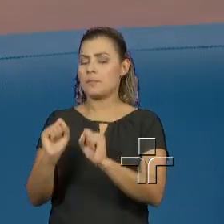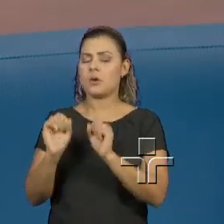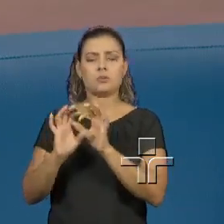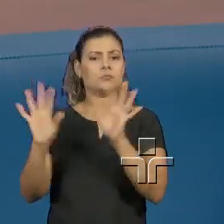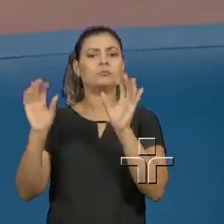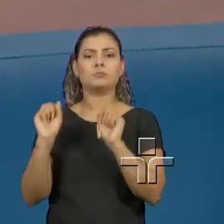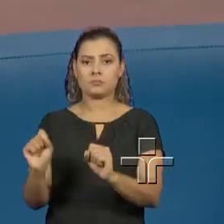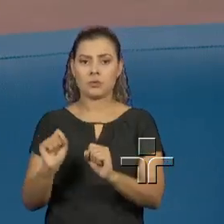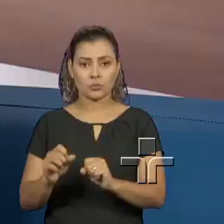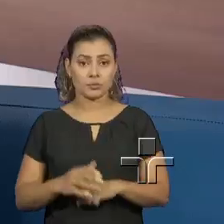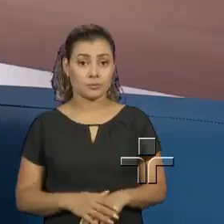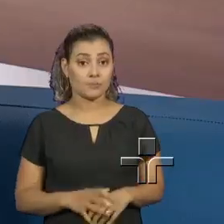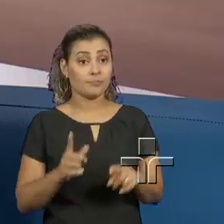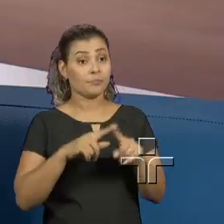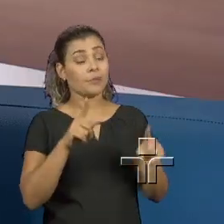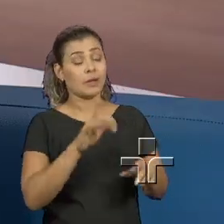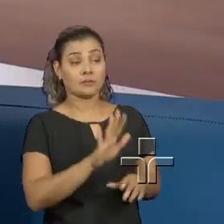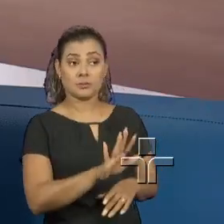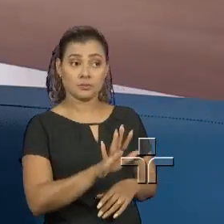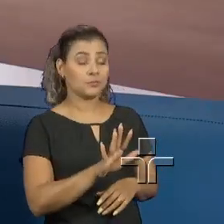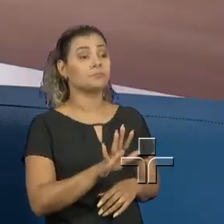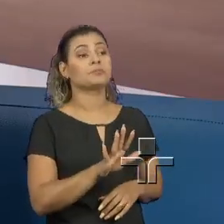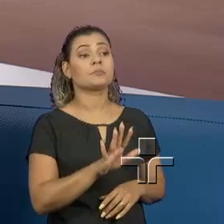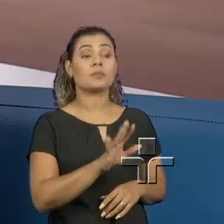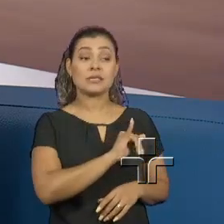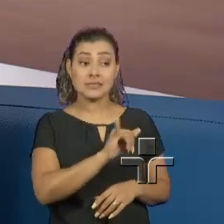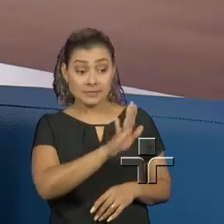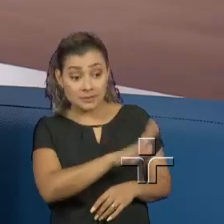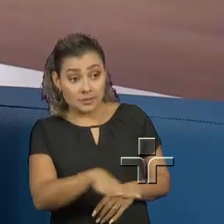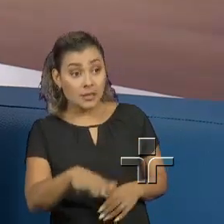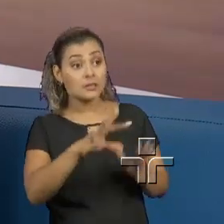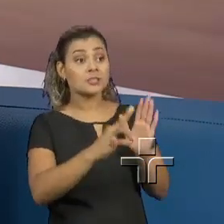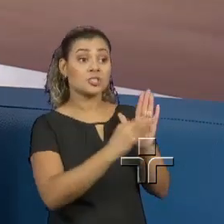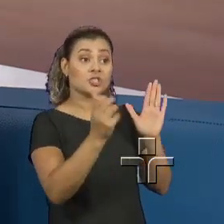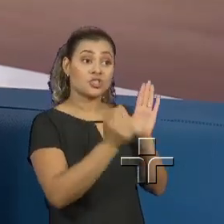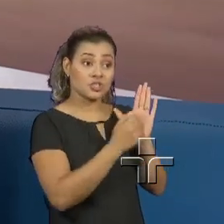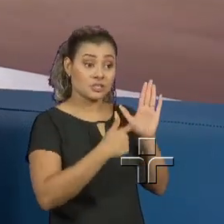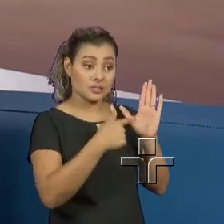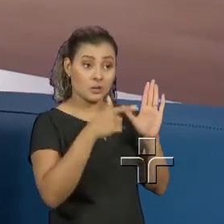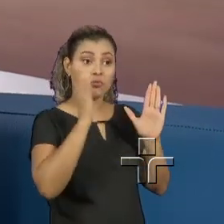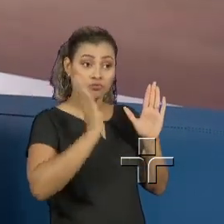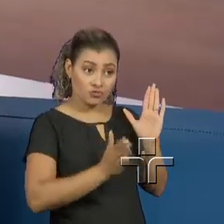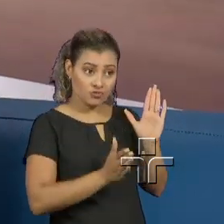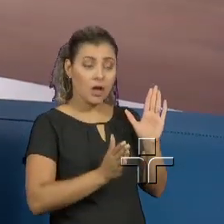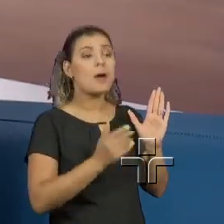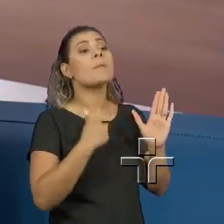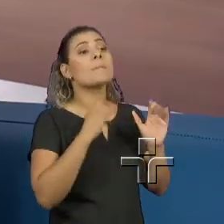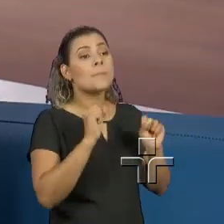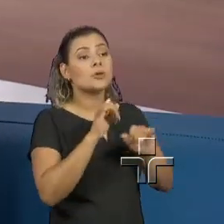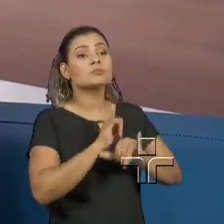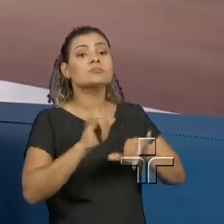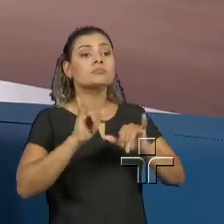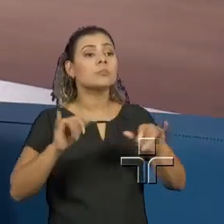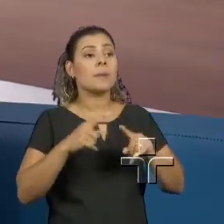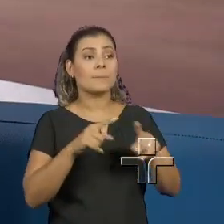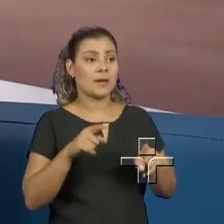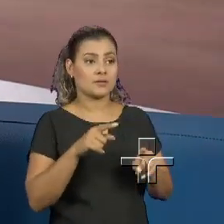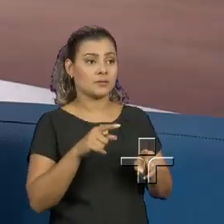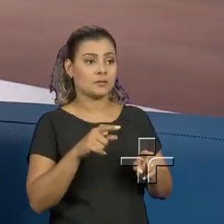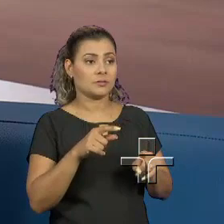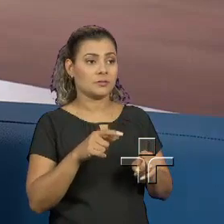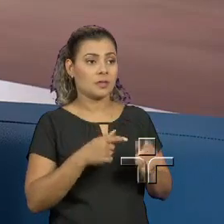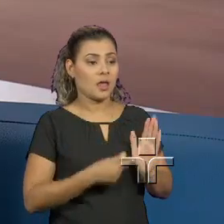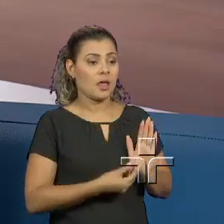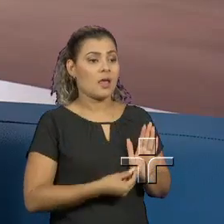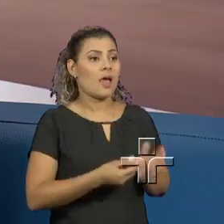possível também. Mas eles não fazem então, se a criança já está matriculada, por exemplo, eles podem fazer uma campanha, mas você não leva de